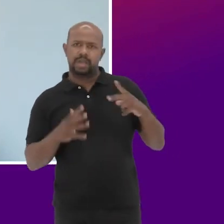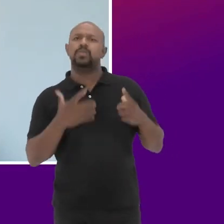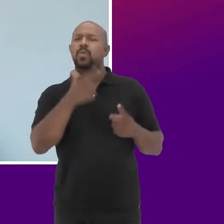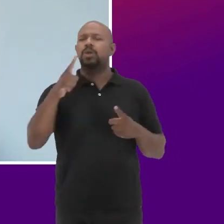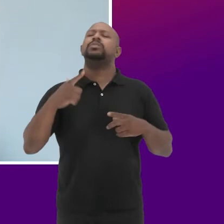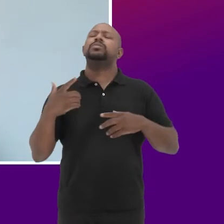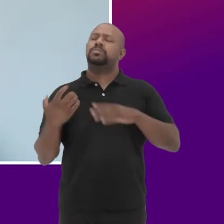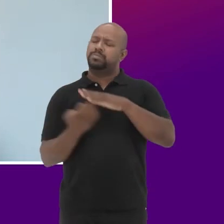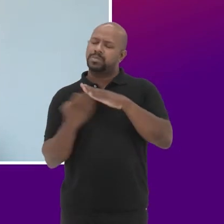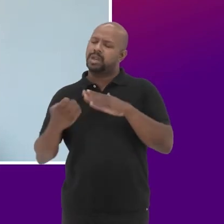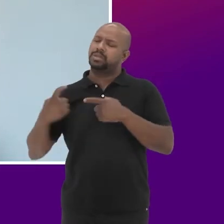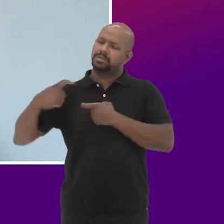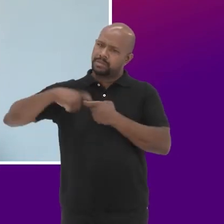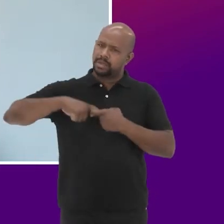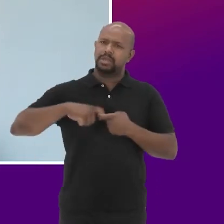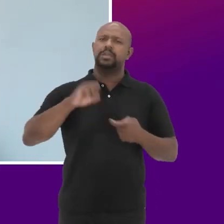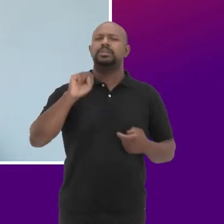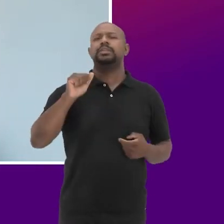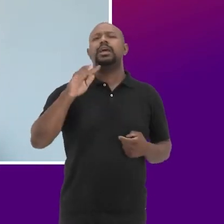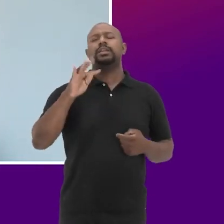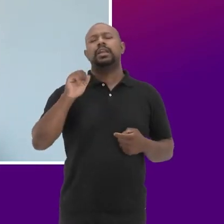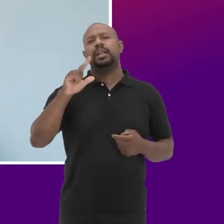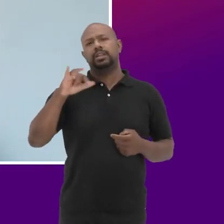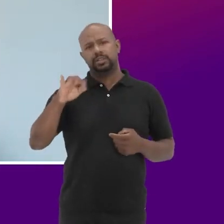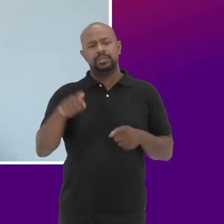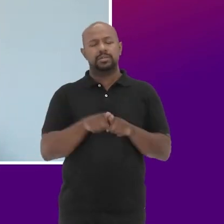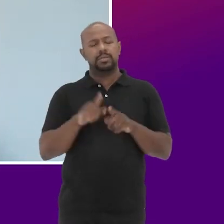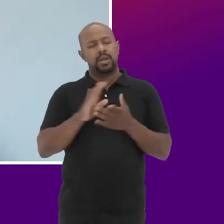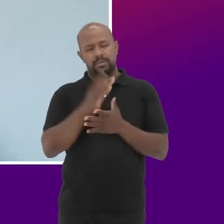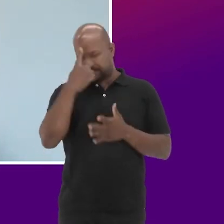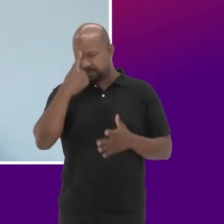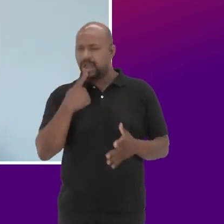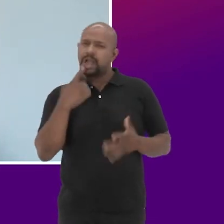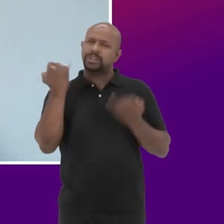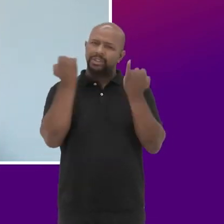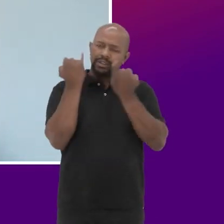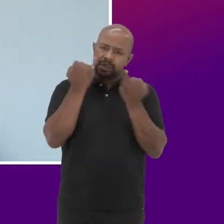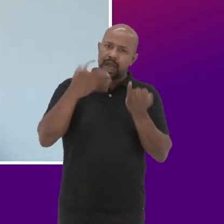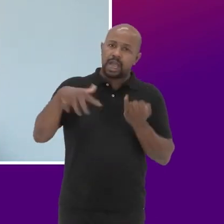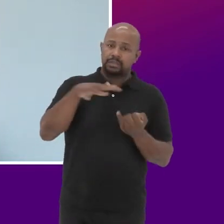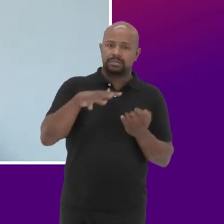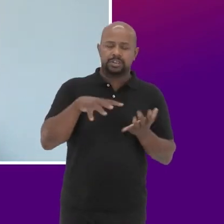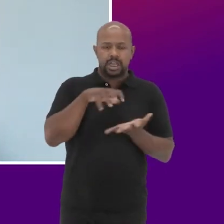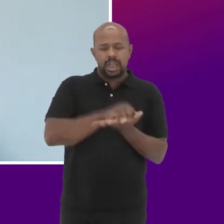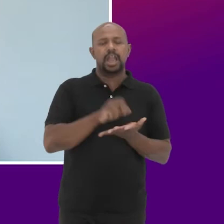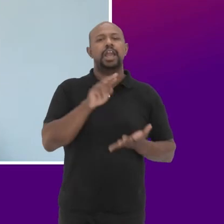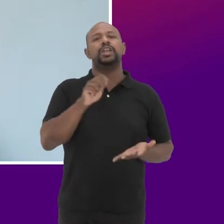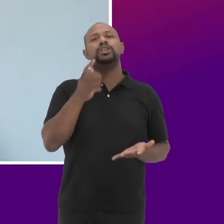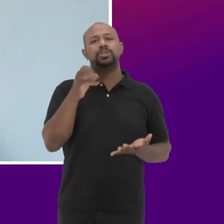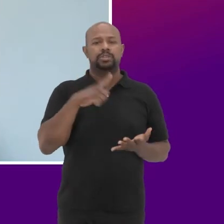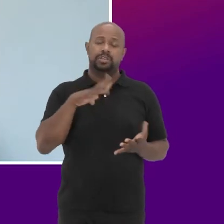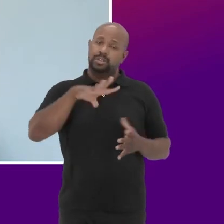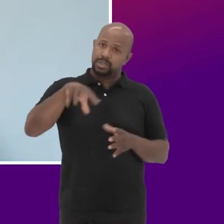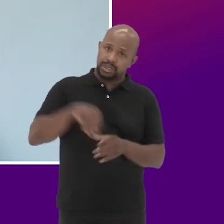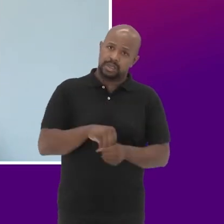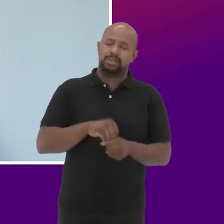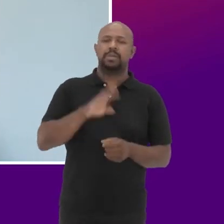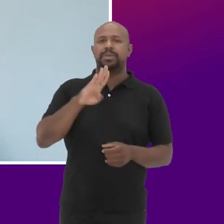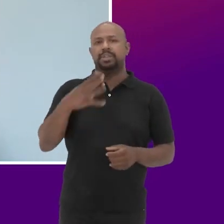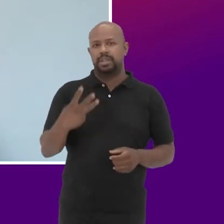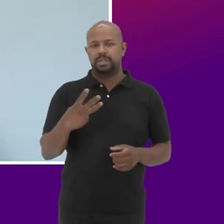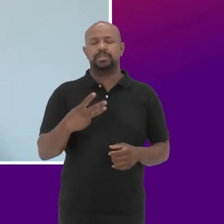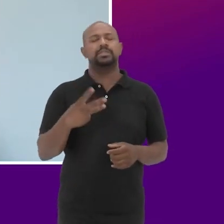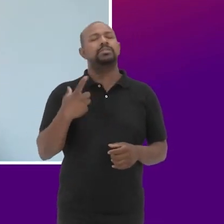satélite também, de imagens, né, e alguns dados aqui de registros que a gente também tem de CPRs aqui dentro da B3,